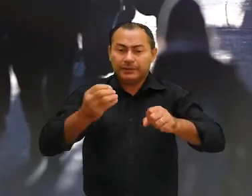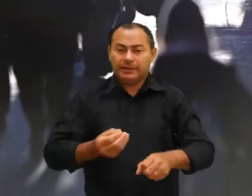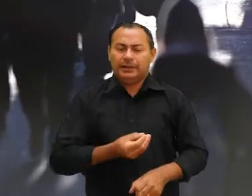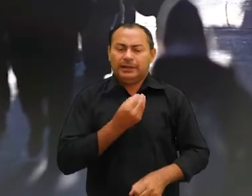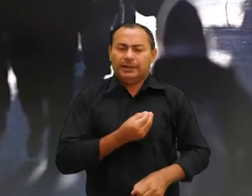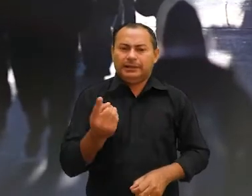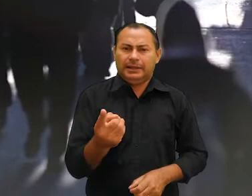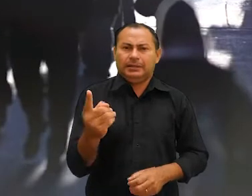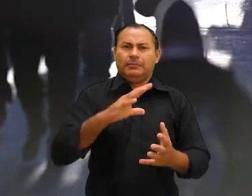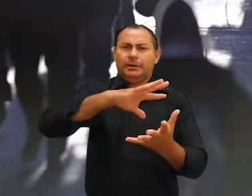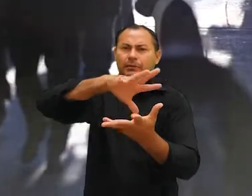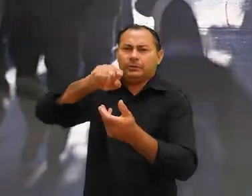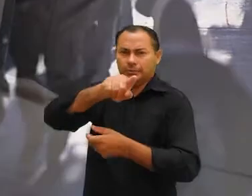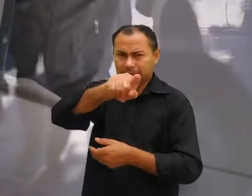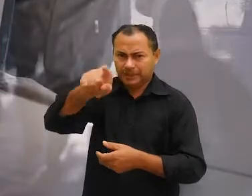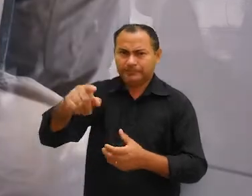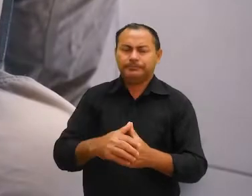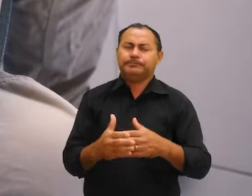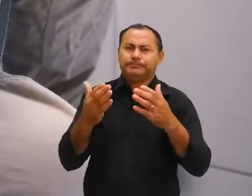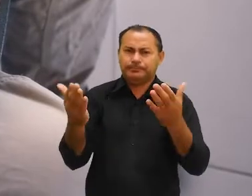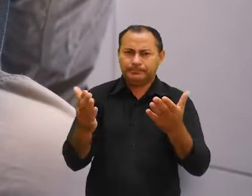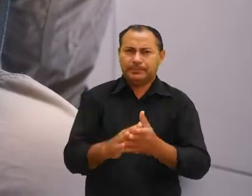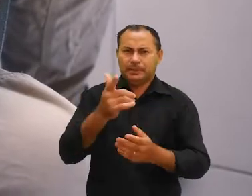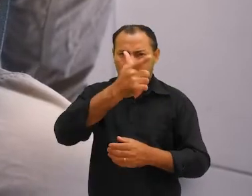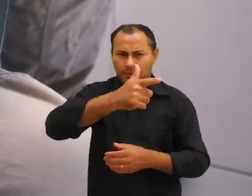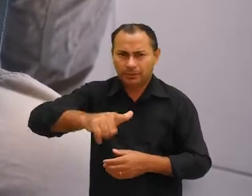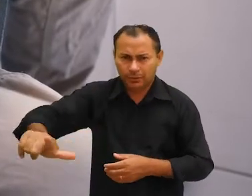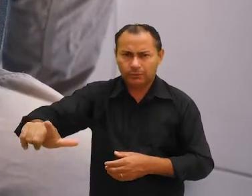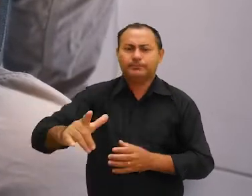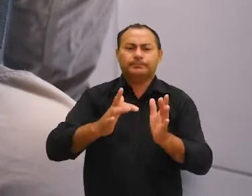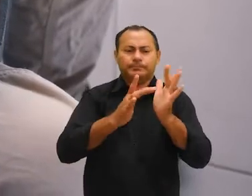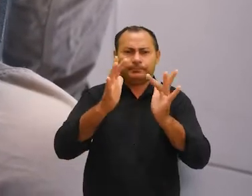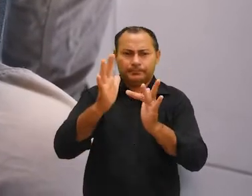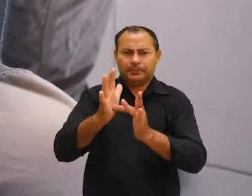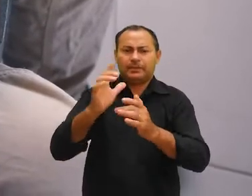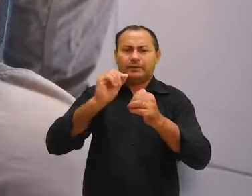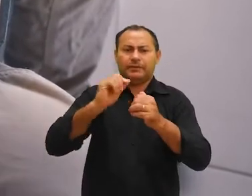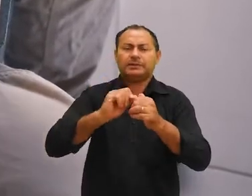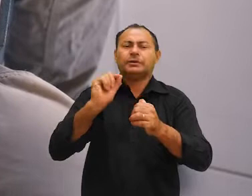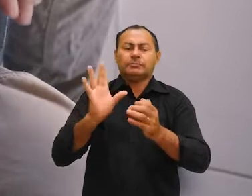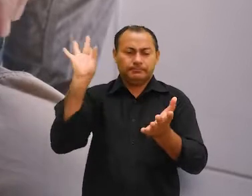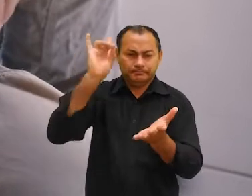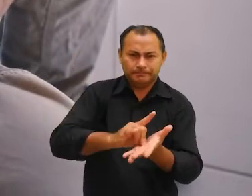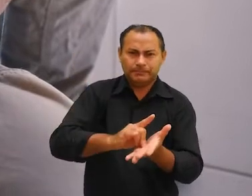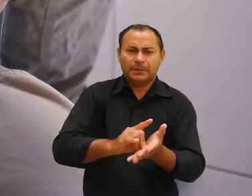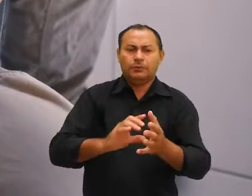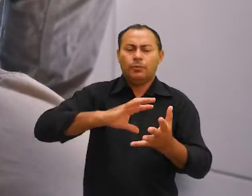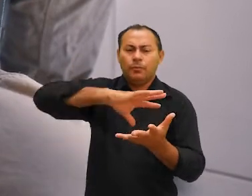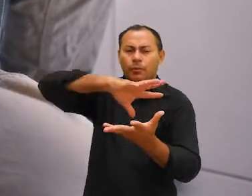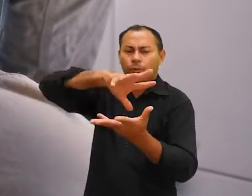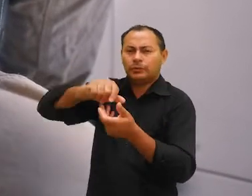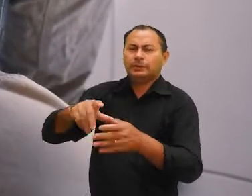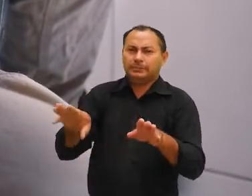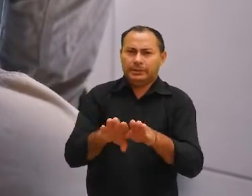a vida eterna para o mundo nesse caso mais uma vez Jesus está fazendo uma afirmação a